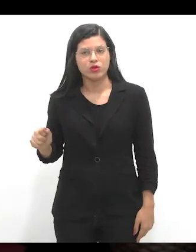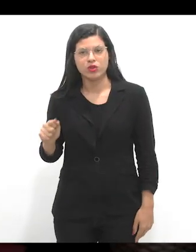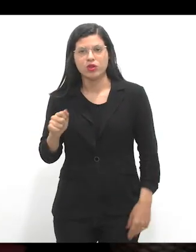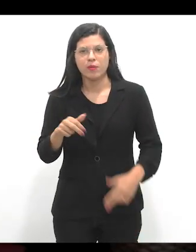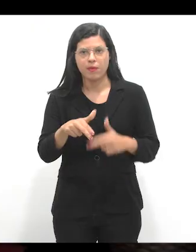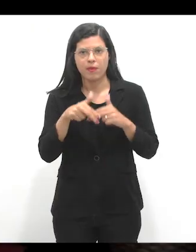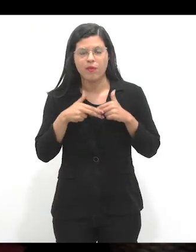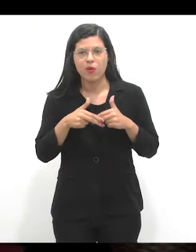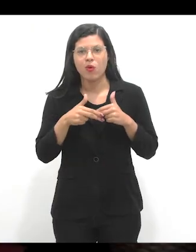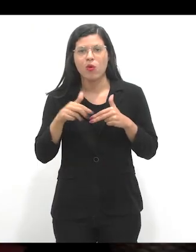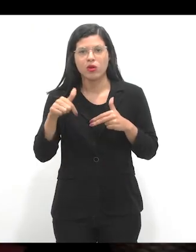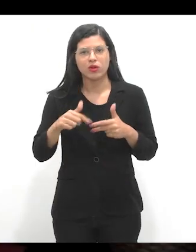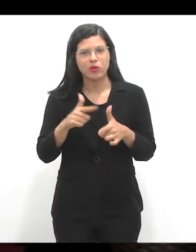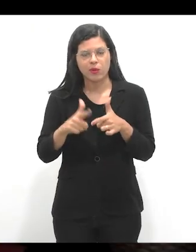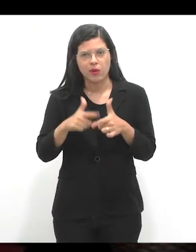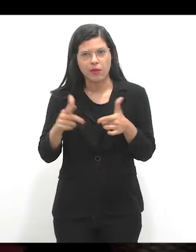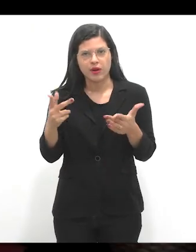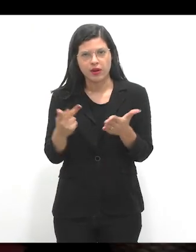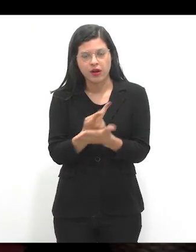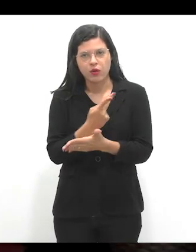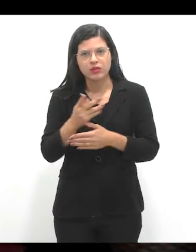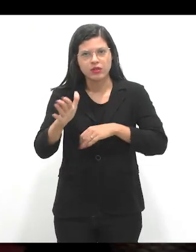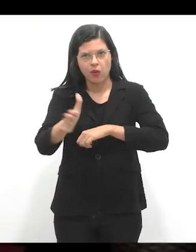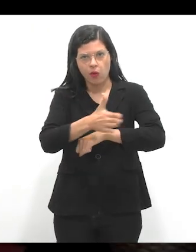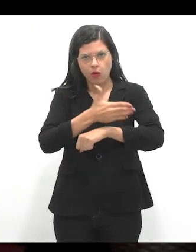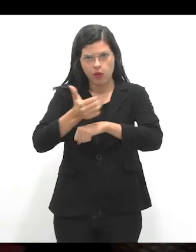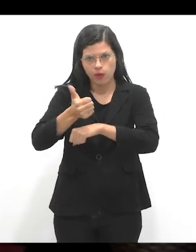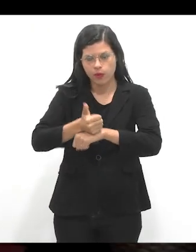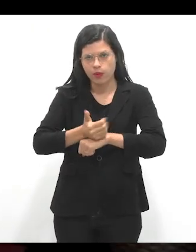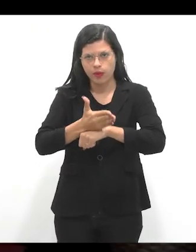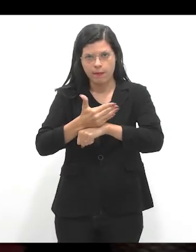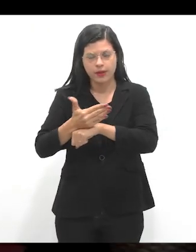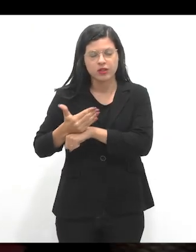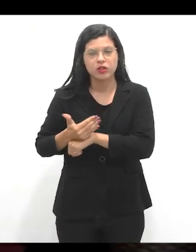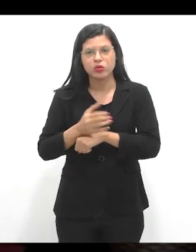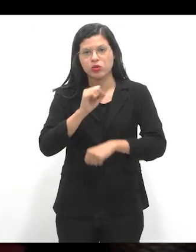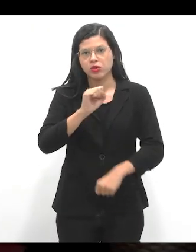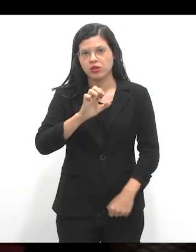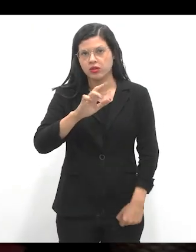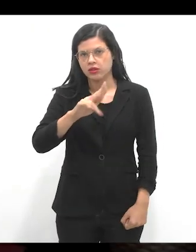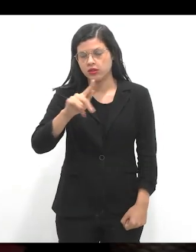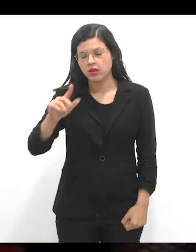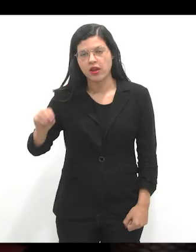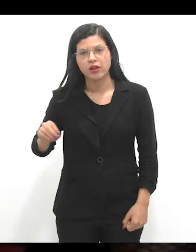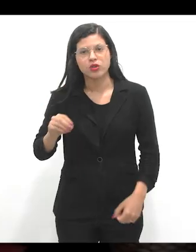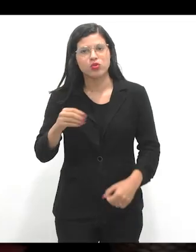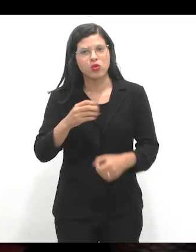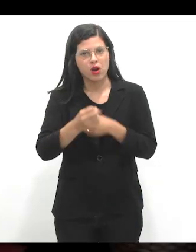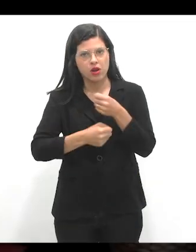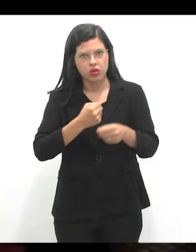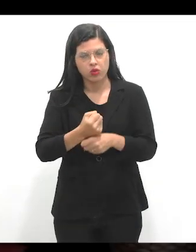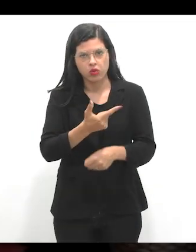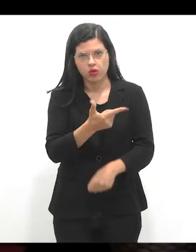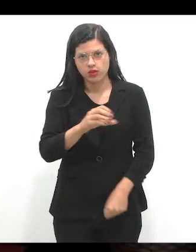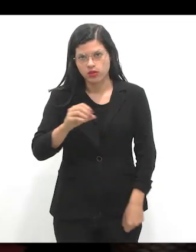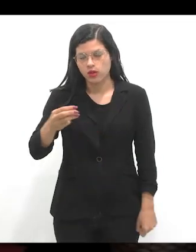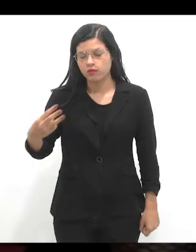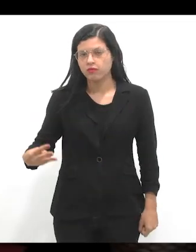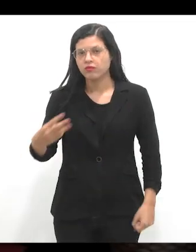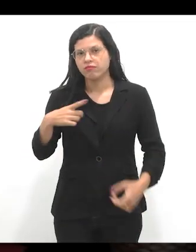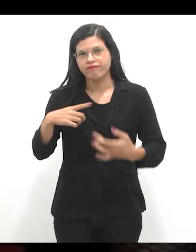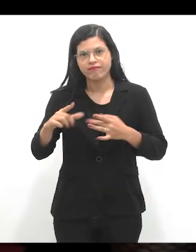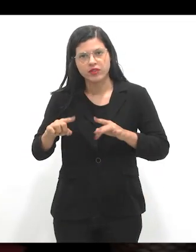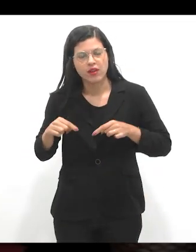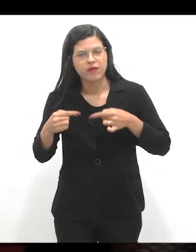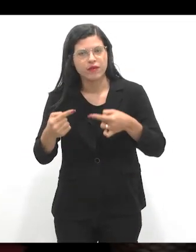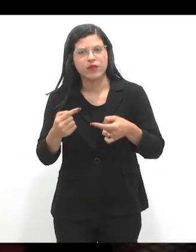à tragédia que aconteceu com o embaixador Sérgio Vieira em 2003 e que nos deixou, então, o desafio de seguir adiante